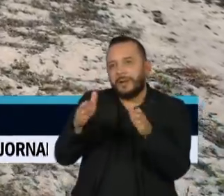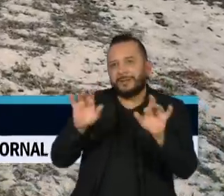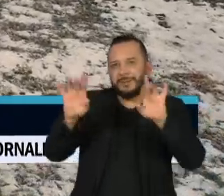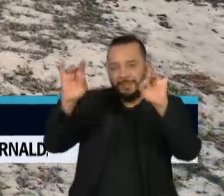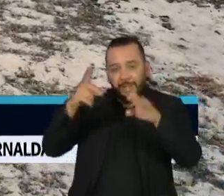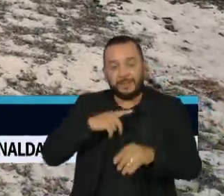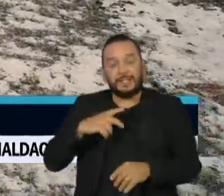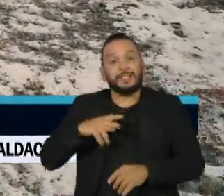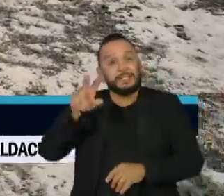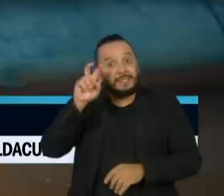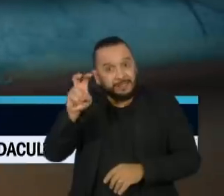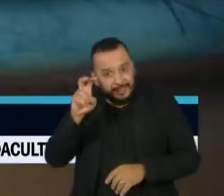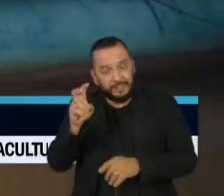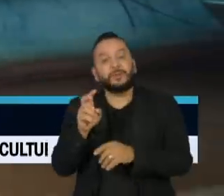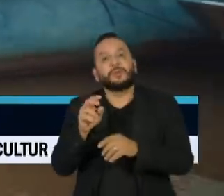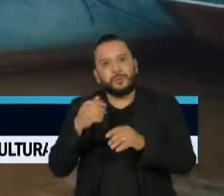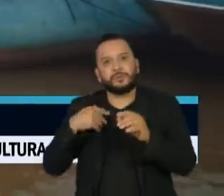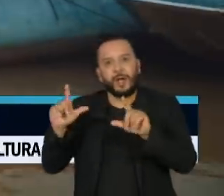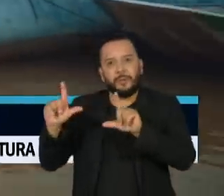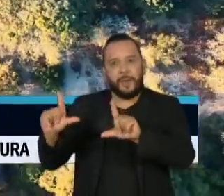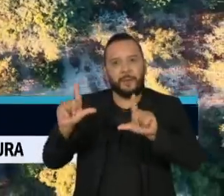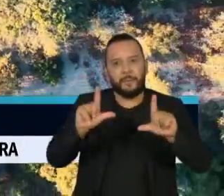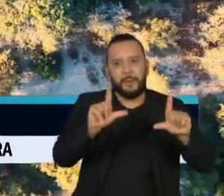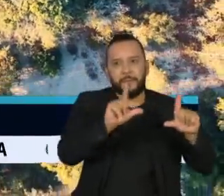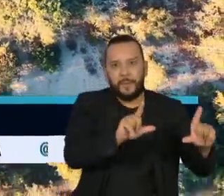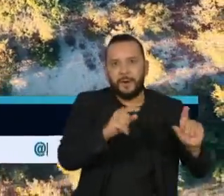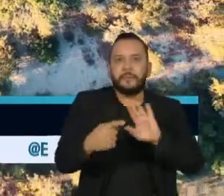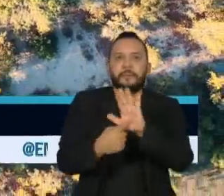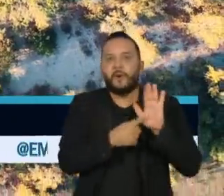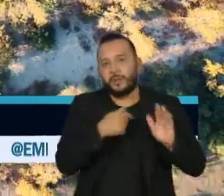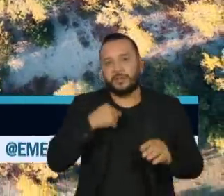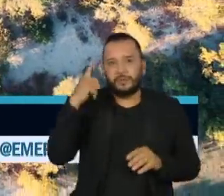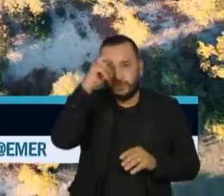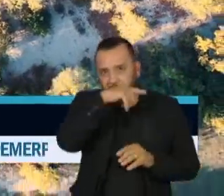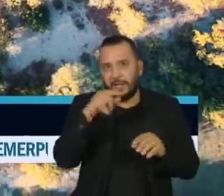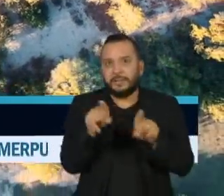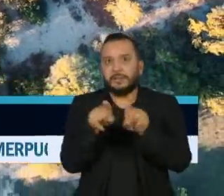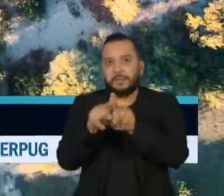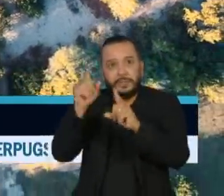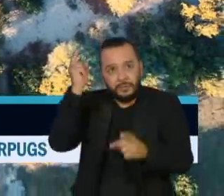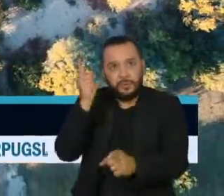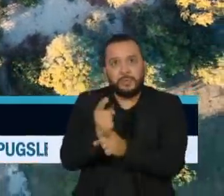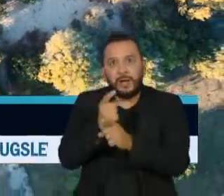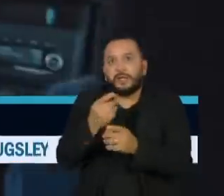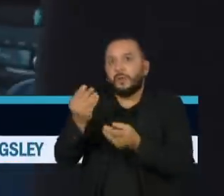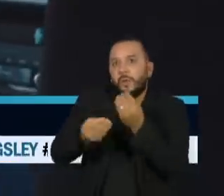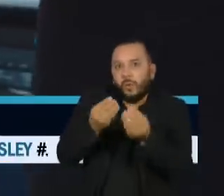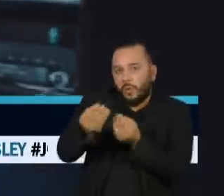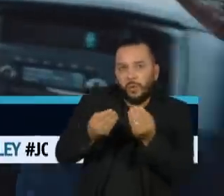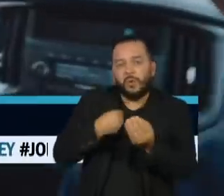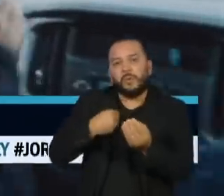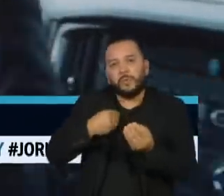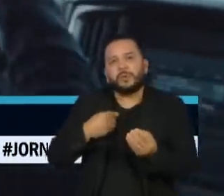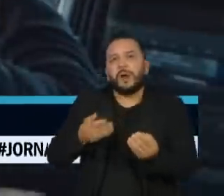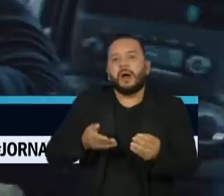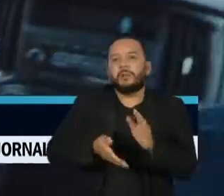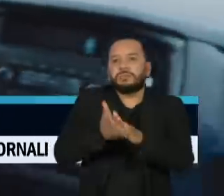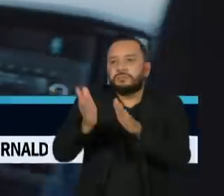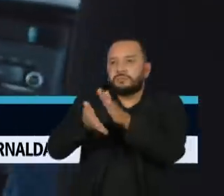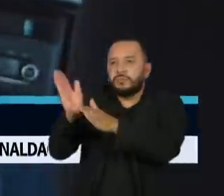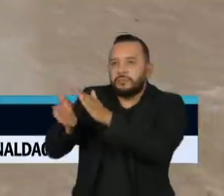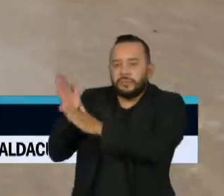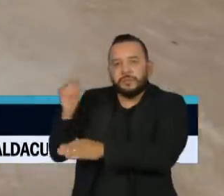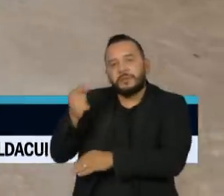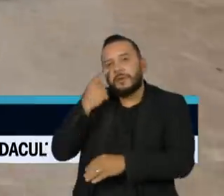episódios, Instinto Fotográfico mostra as dificuldades, descobertas e histórias encontradas ao longo da expedição. Nela você vai mergulhar na